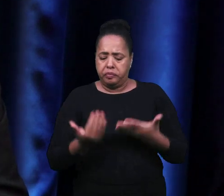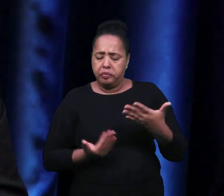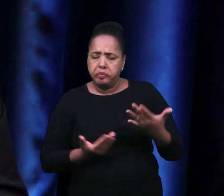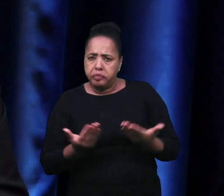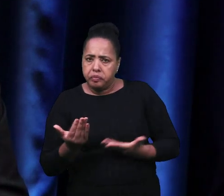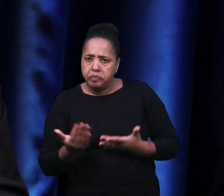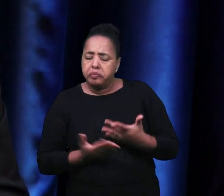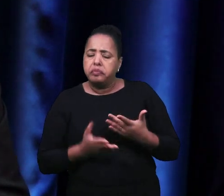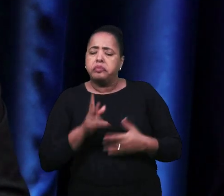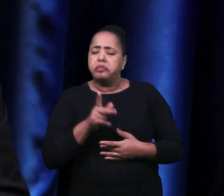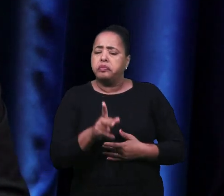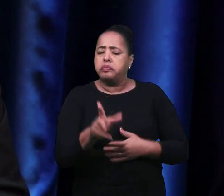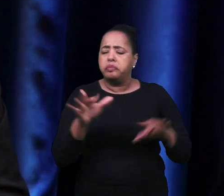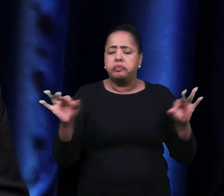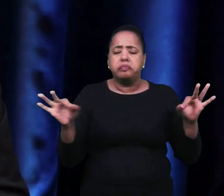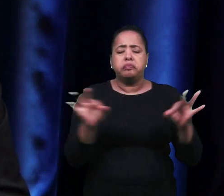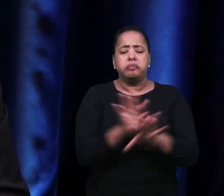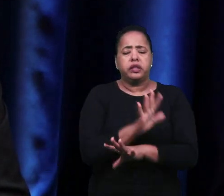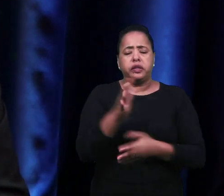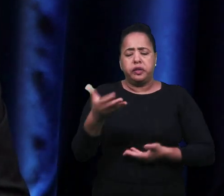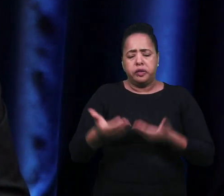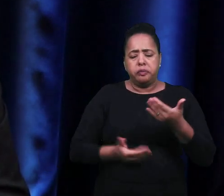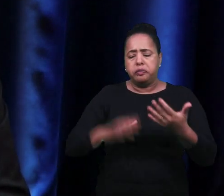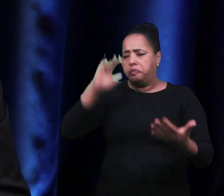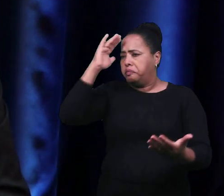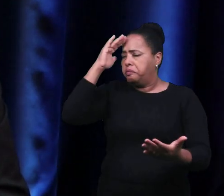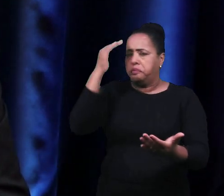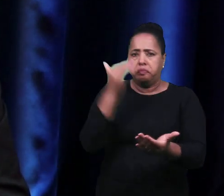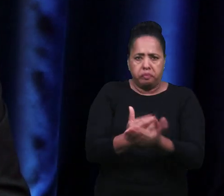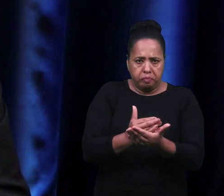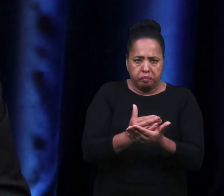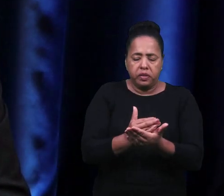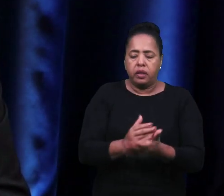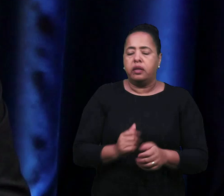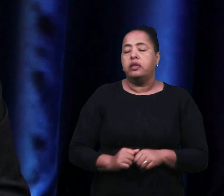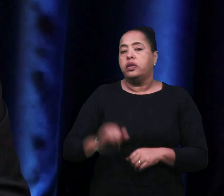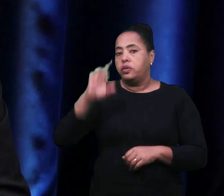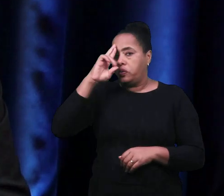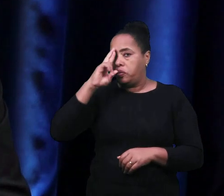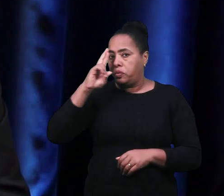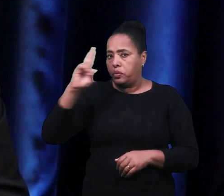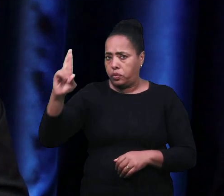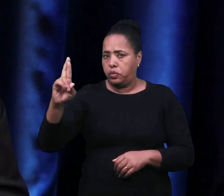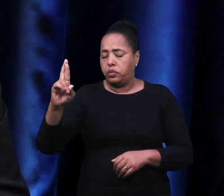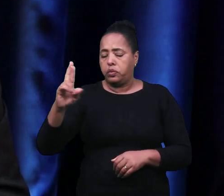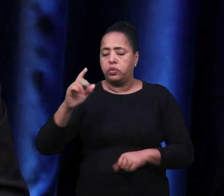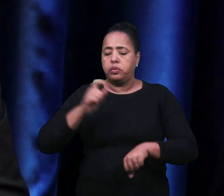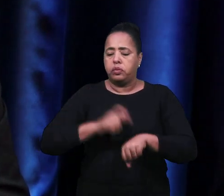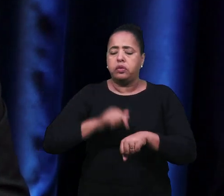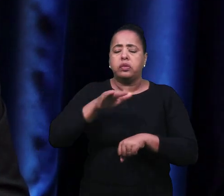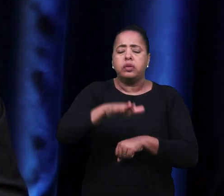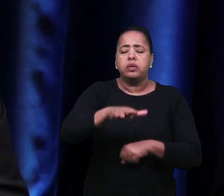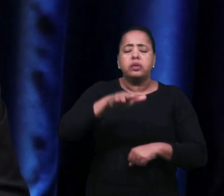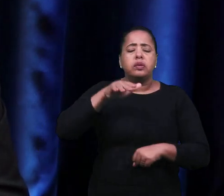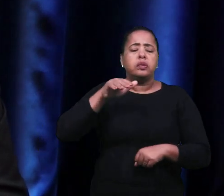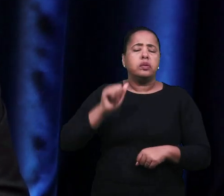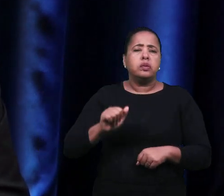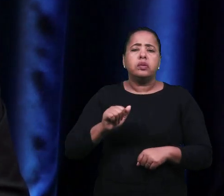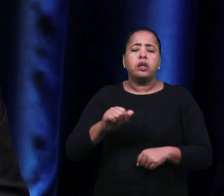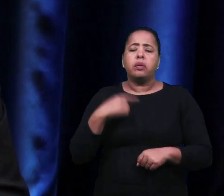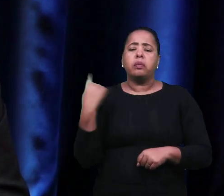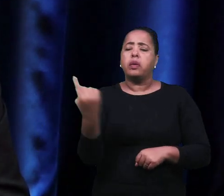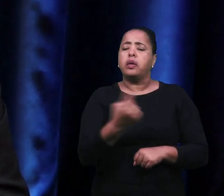está sempre pronto a servir, a obedecer, né? O Senhor, inclusive, quando nos chama, Ele nos chama para